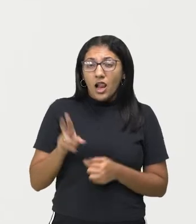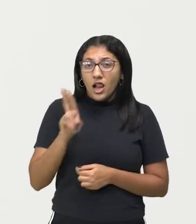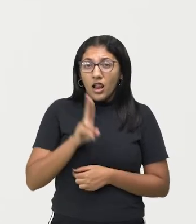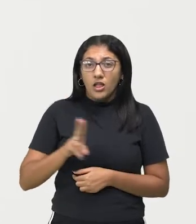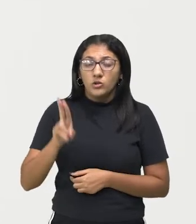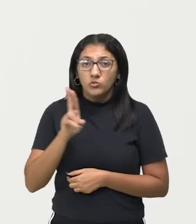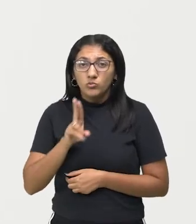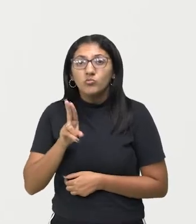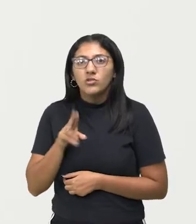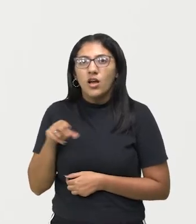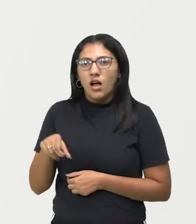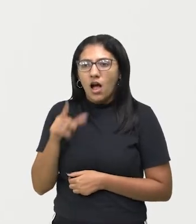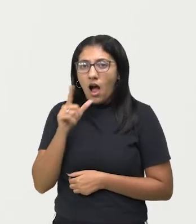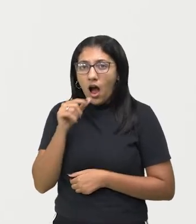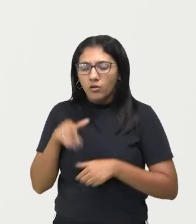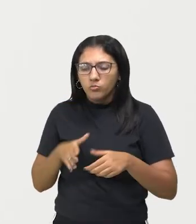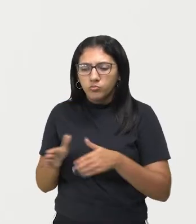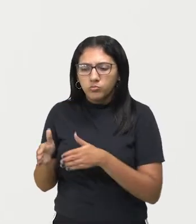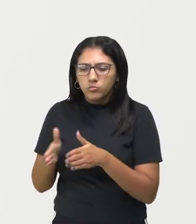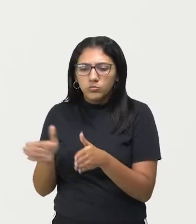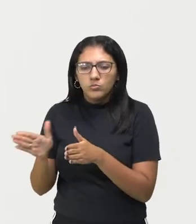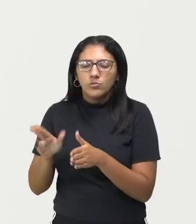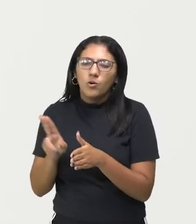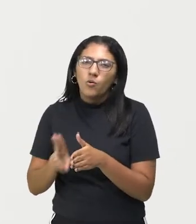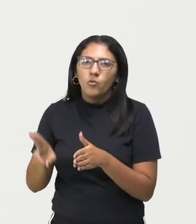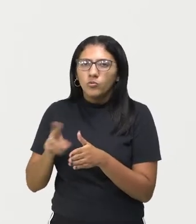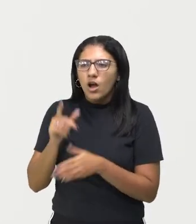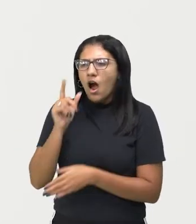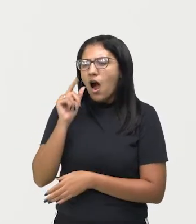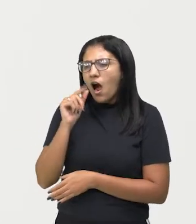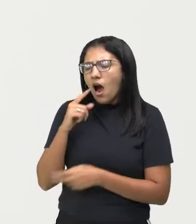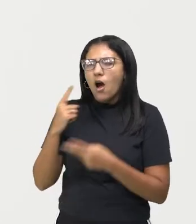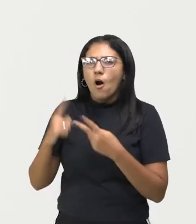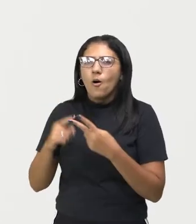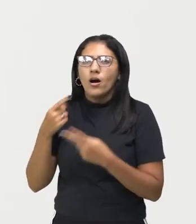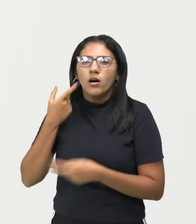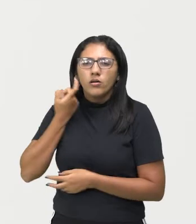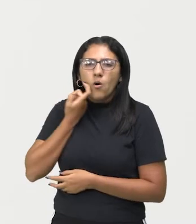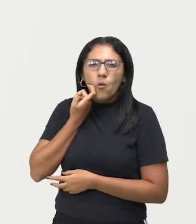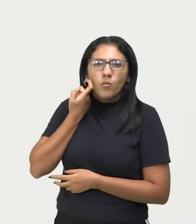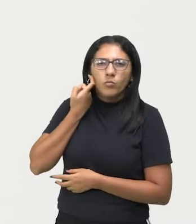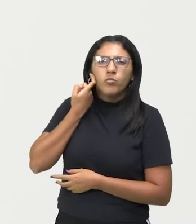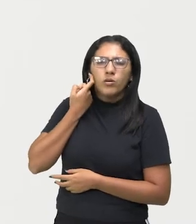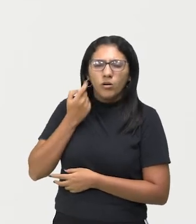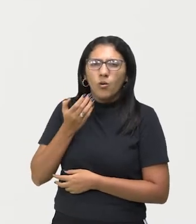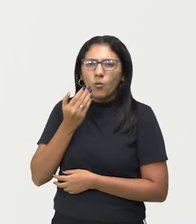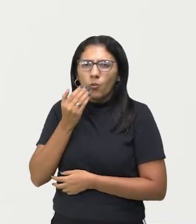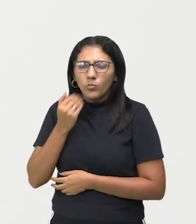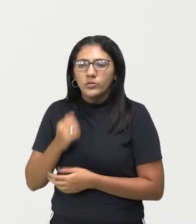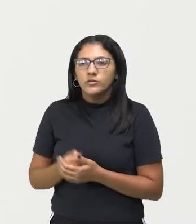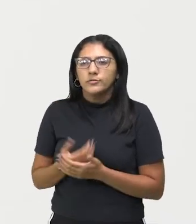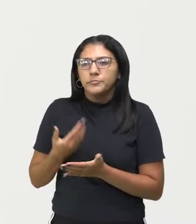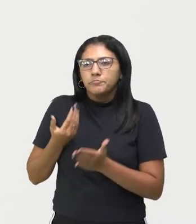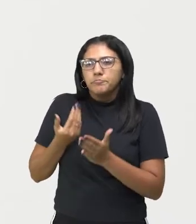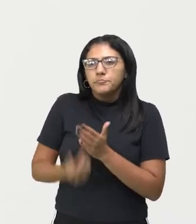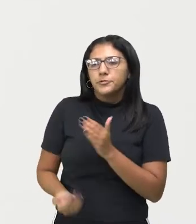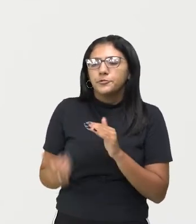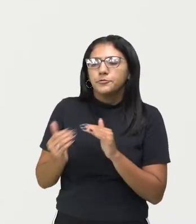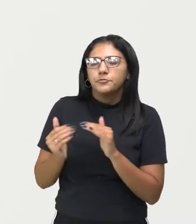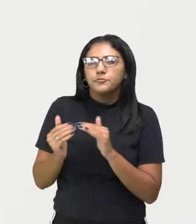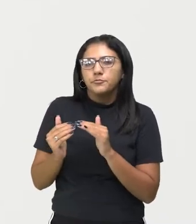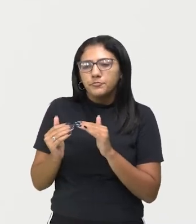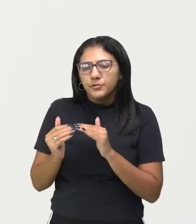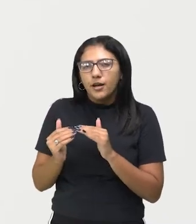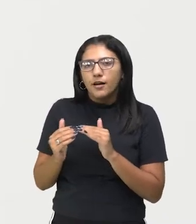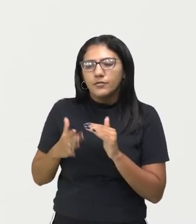que eles retiram do rio, ou seja, os recursos que eles aproveitam, eles têm uma perda de contato com aquele local com que eles